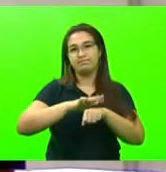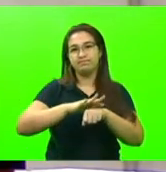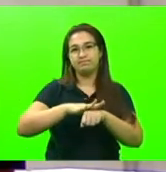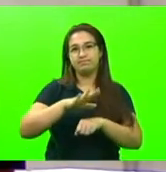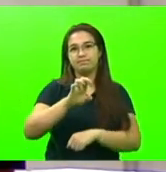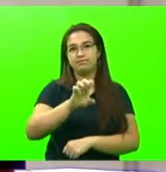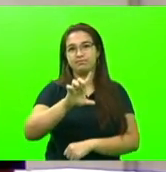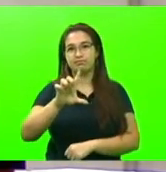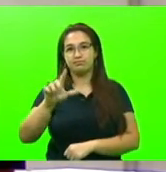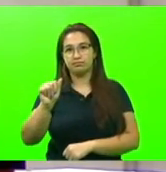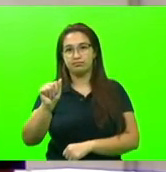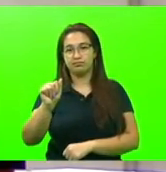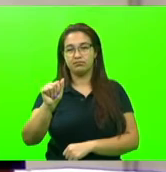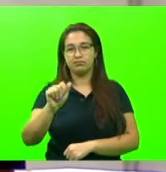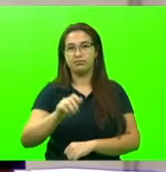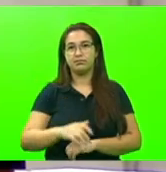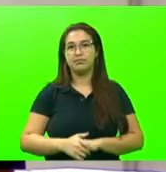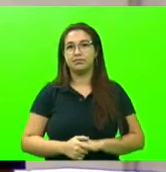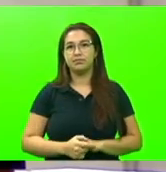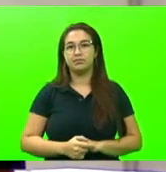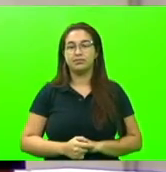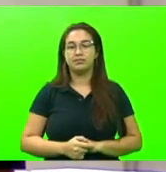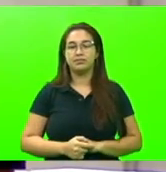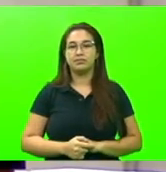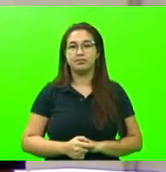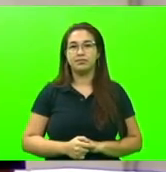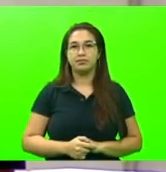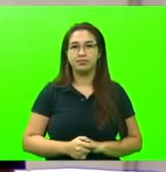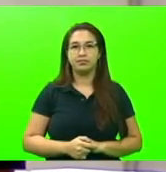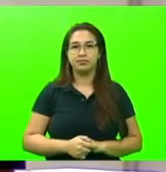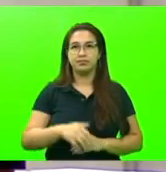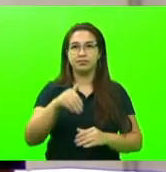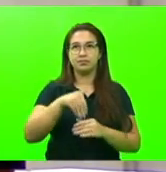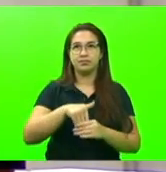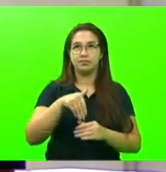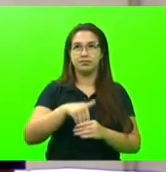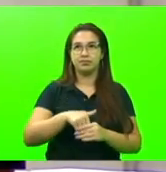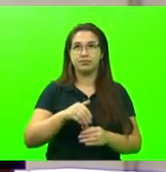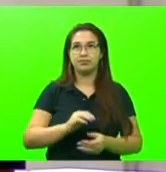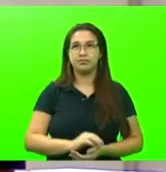Esclerose Lateral Amiotrófica, ELA. Em votação,